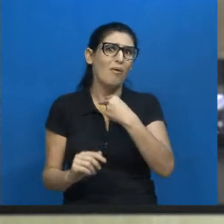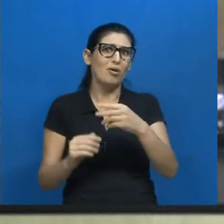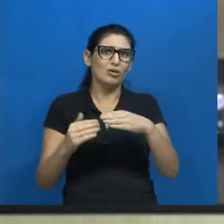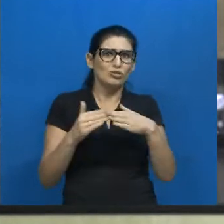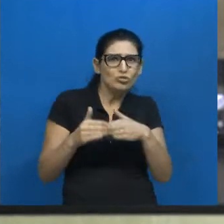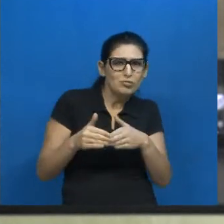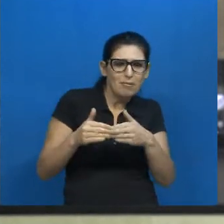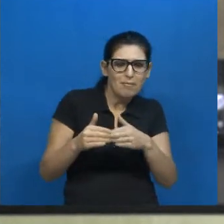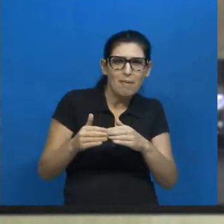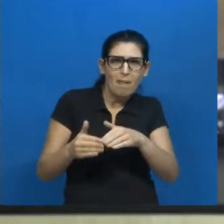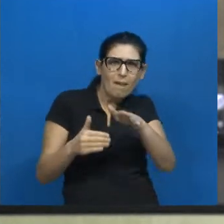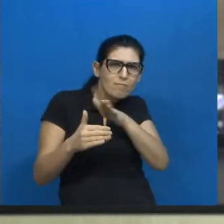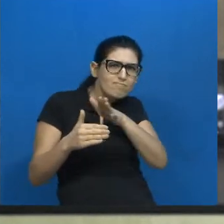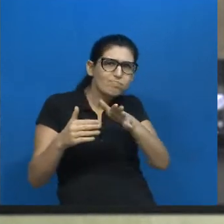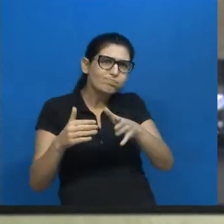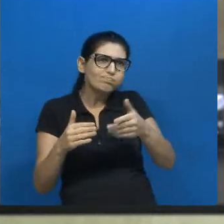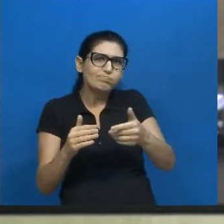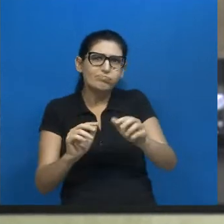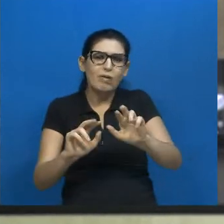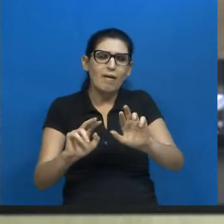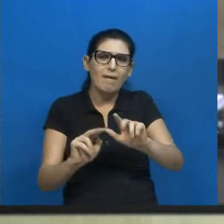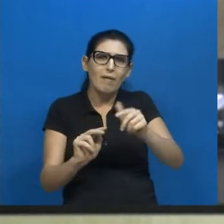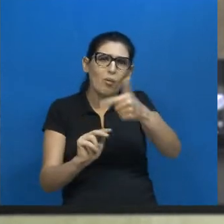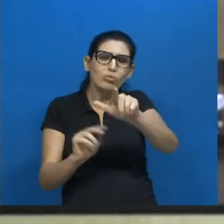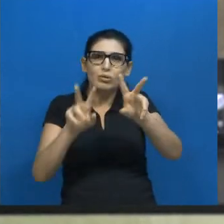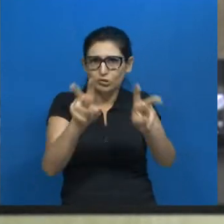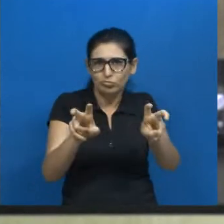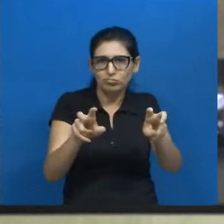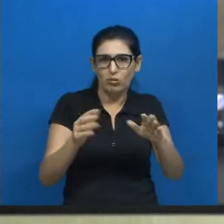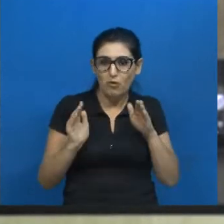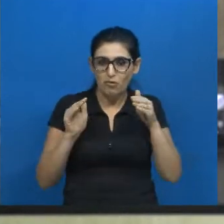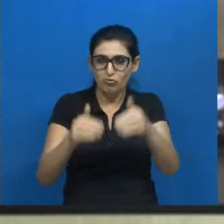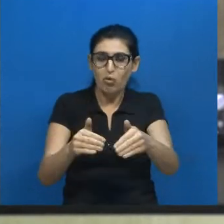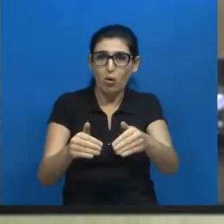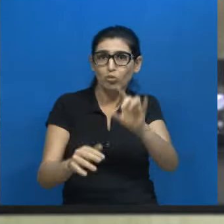é remodelação das linhas de ônibus, ok?